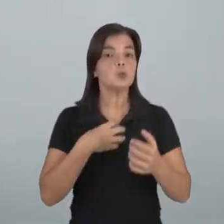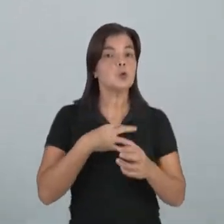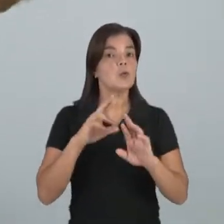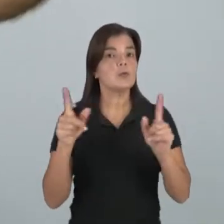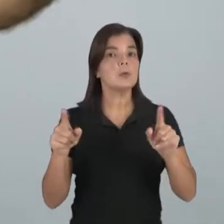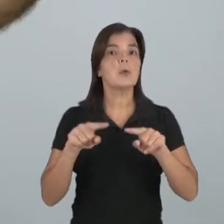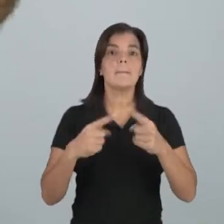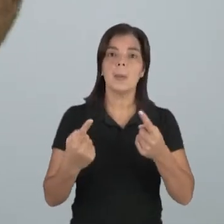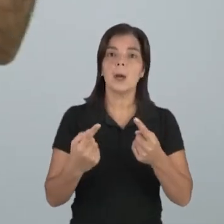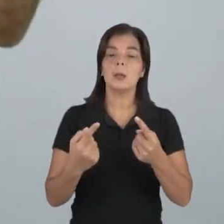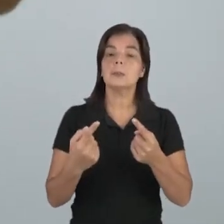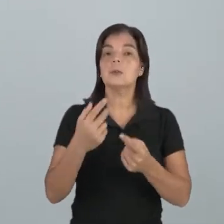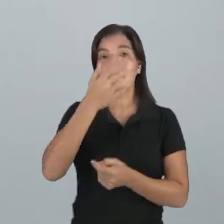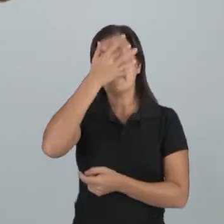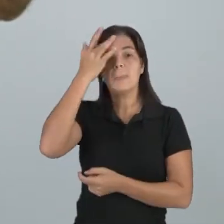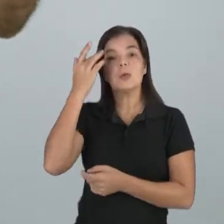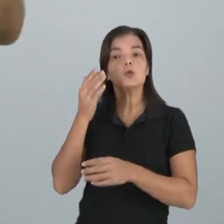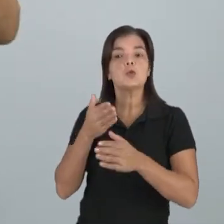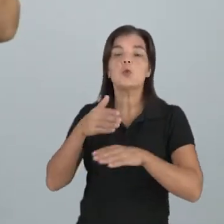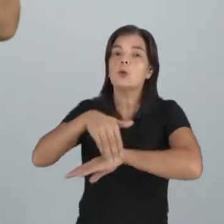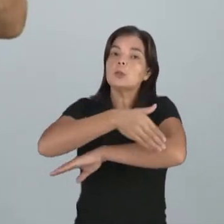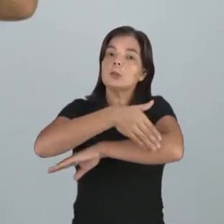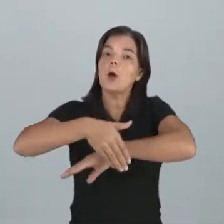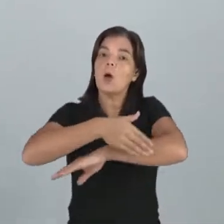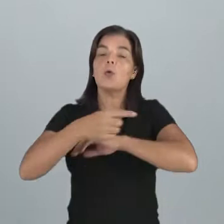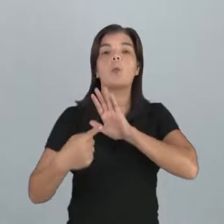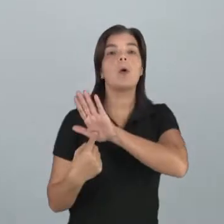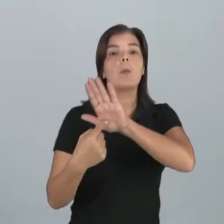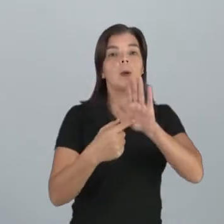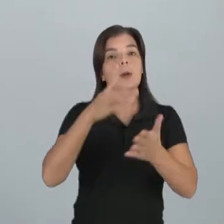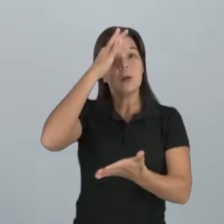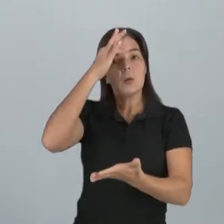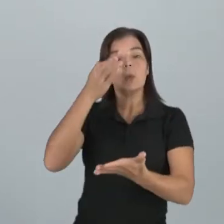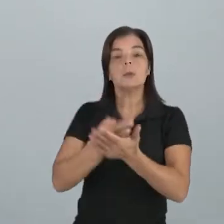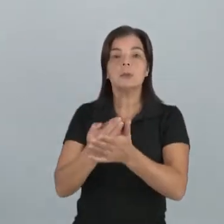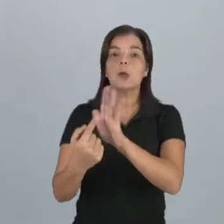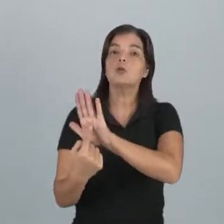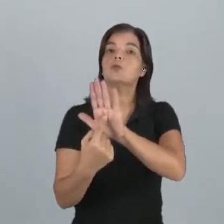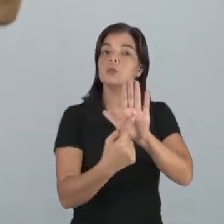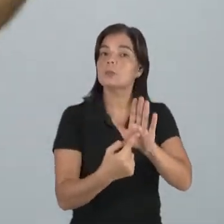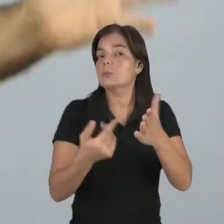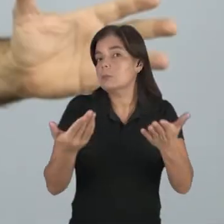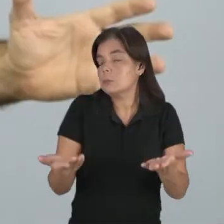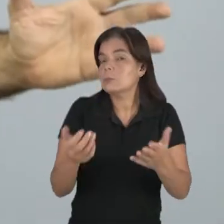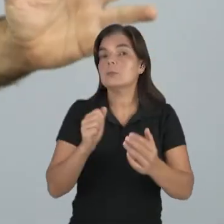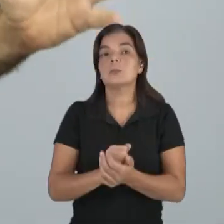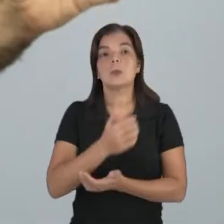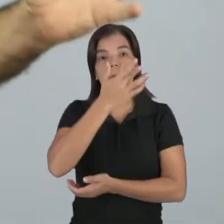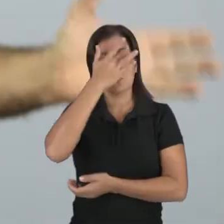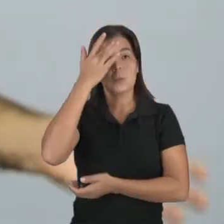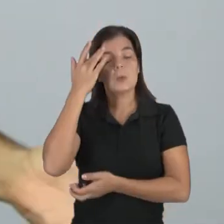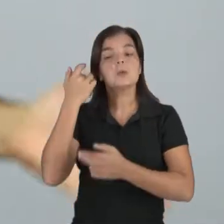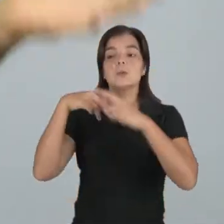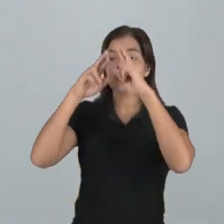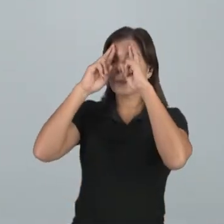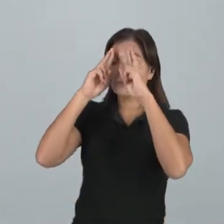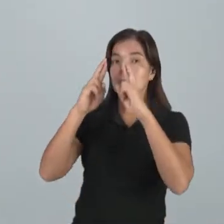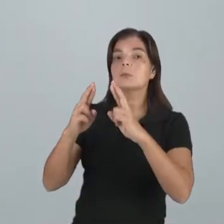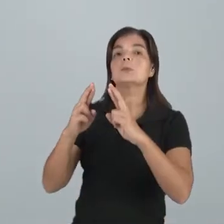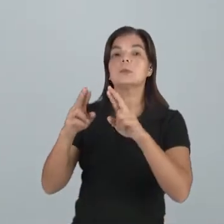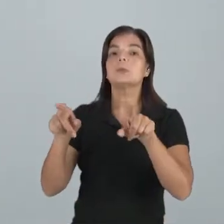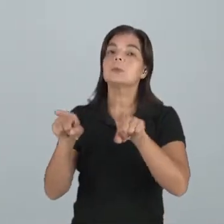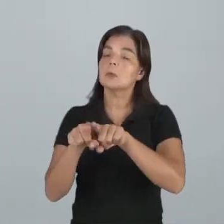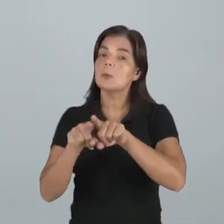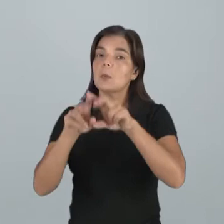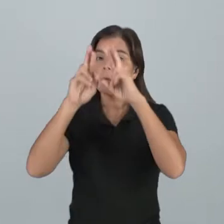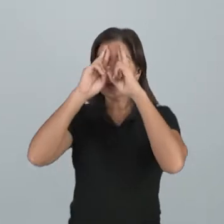não são pessoas que saem à rua para manifestar sua fé de maneira pública. Então, essas pessoas têm que respeitar e